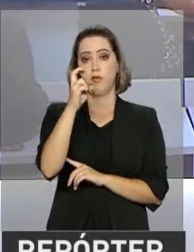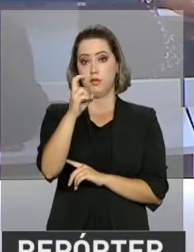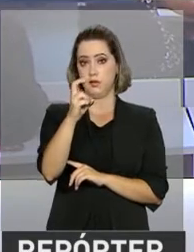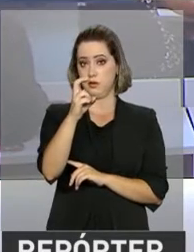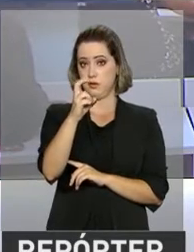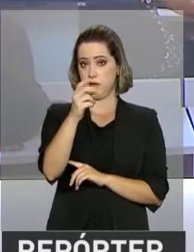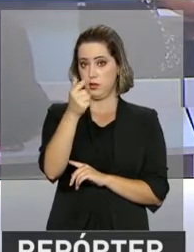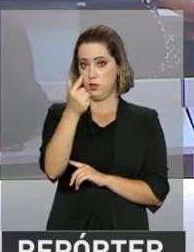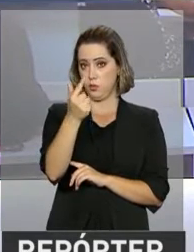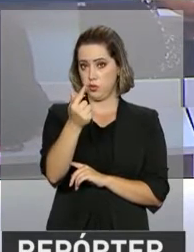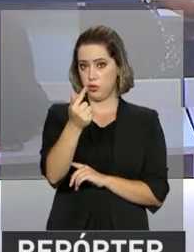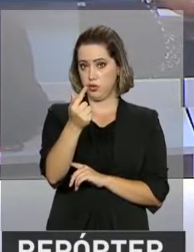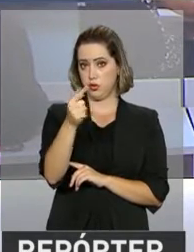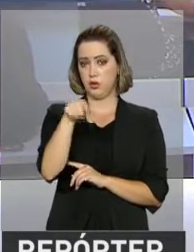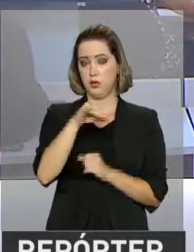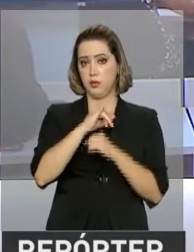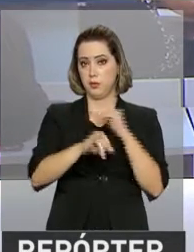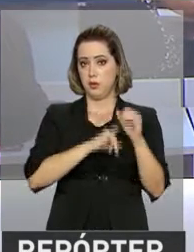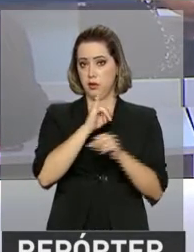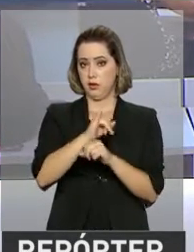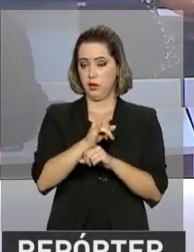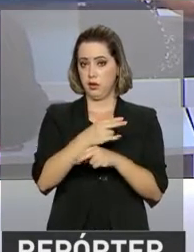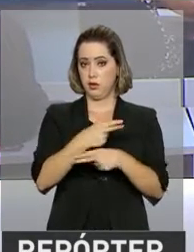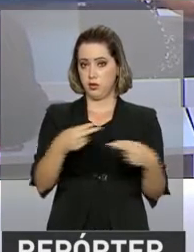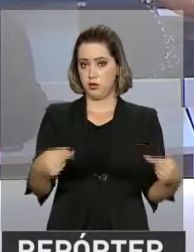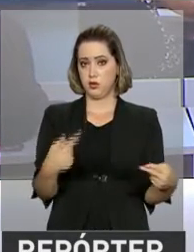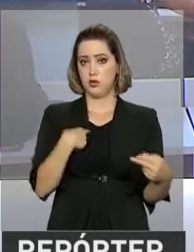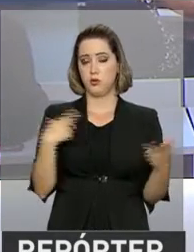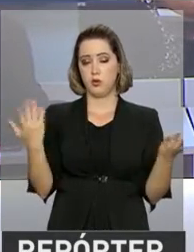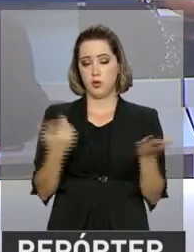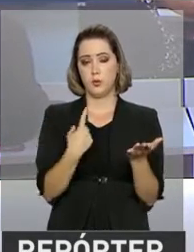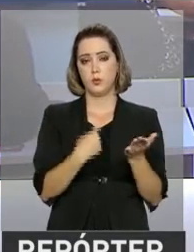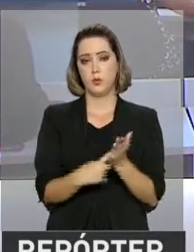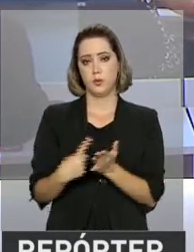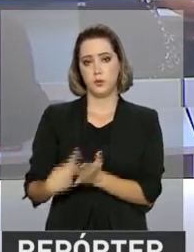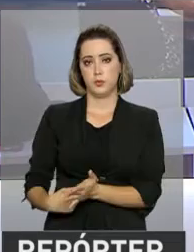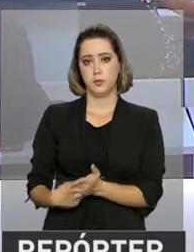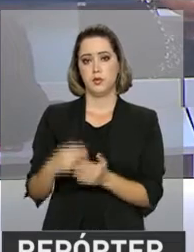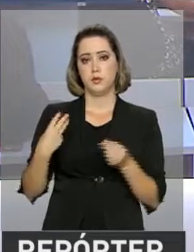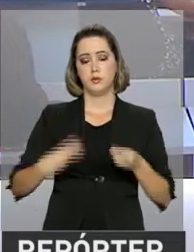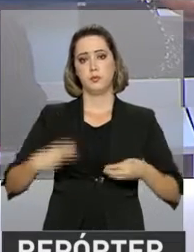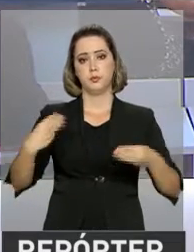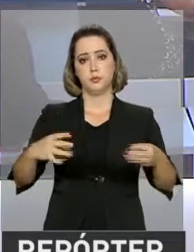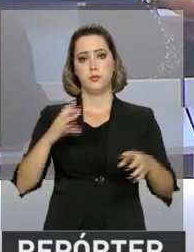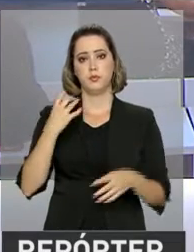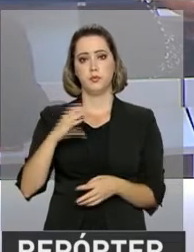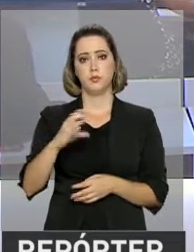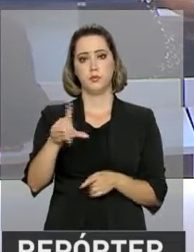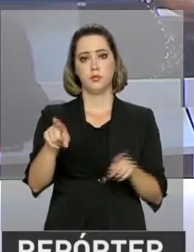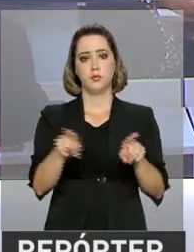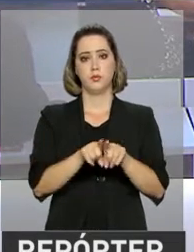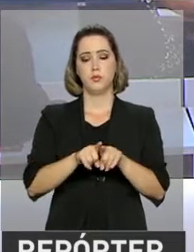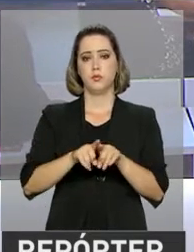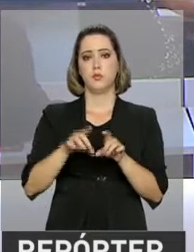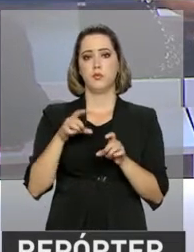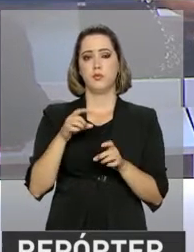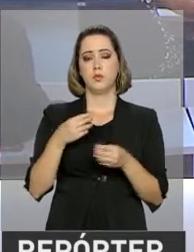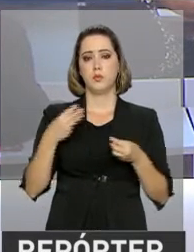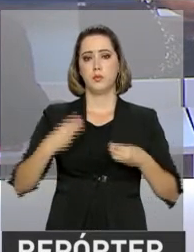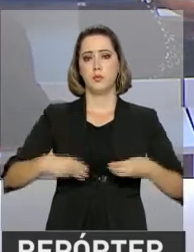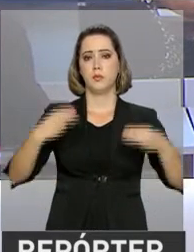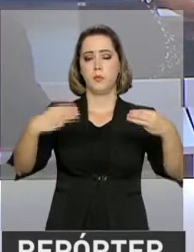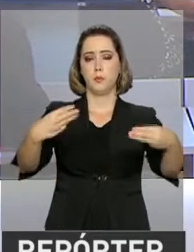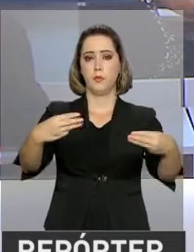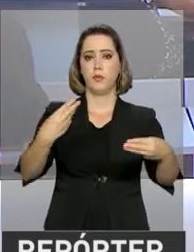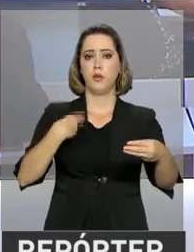do setor de internet das coisas para isso foi assinado um acordo entre os ministérios da ciência e tecnologia e da indústria